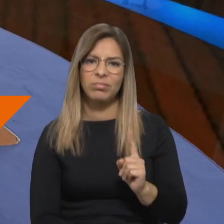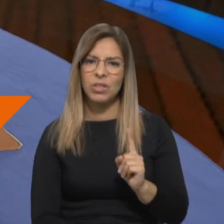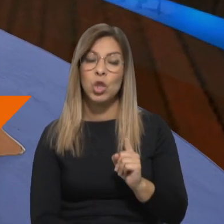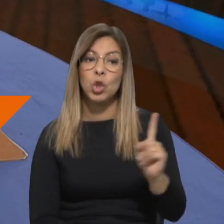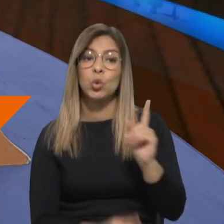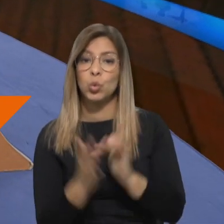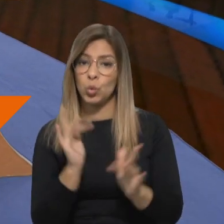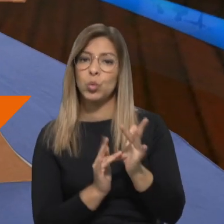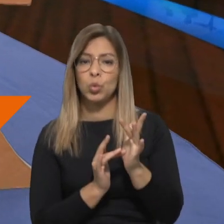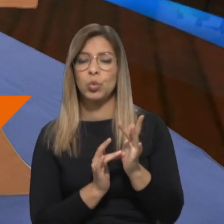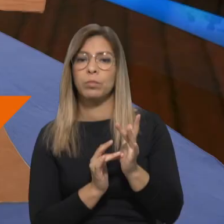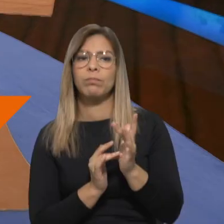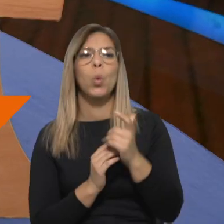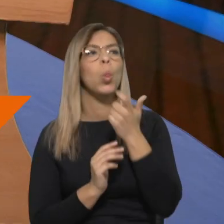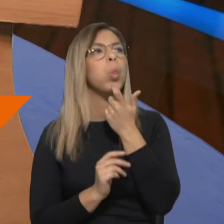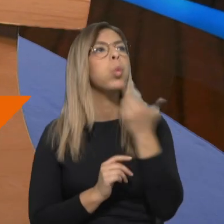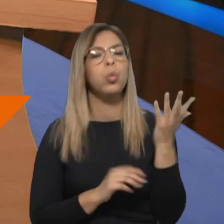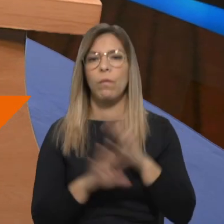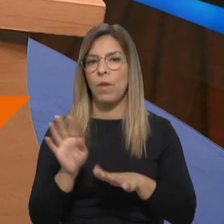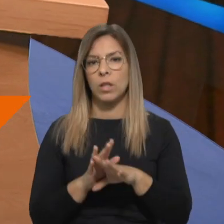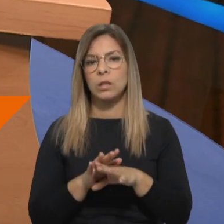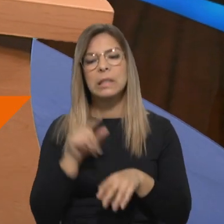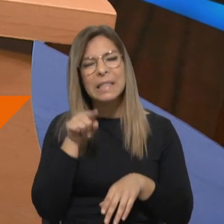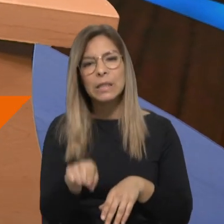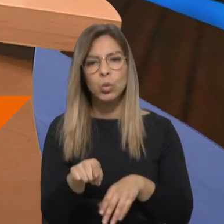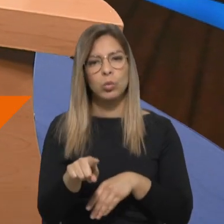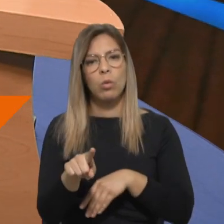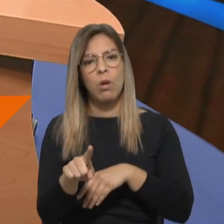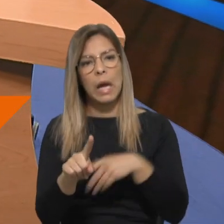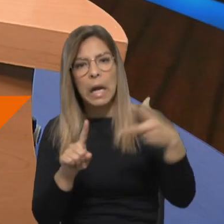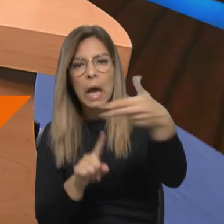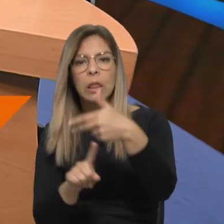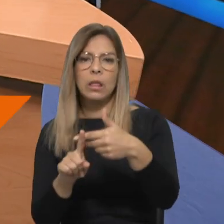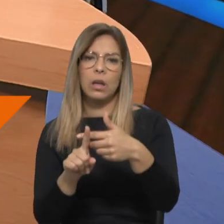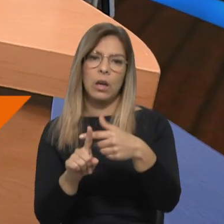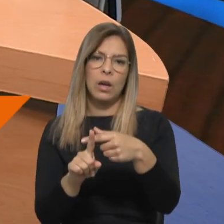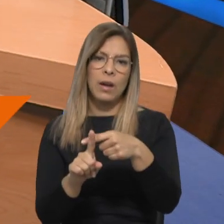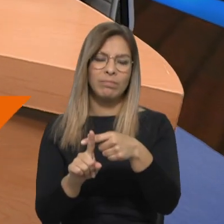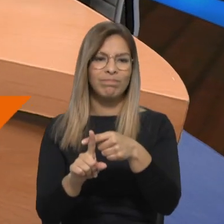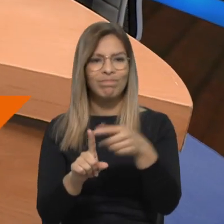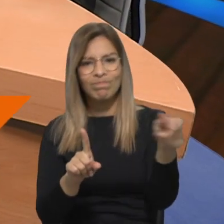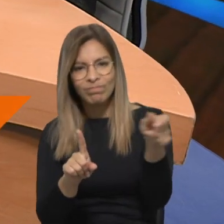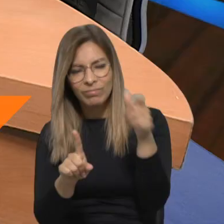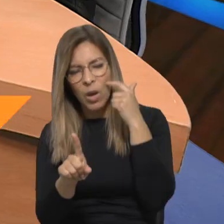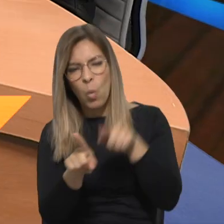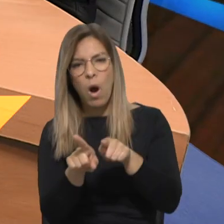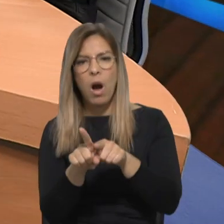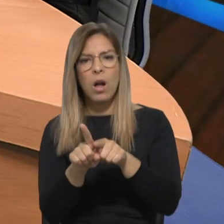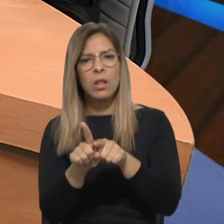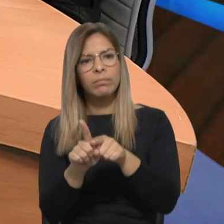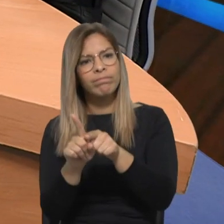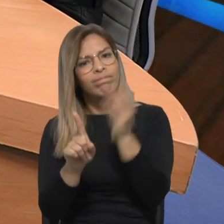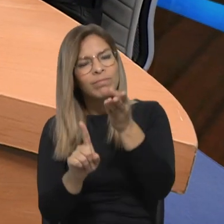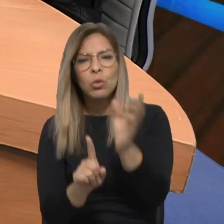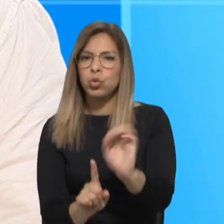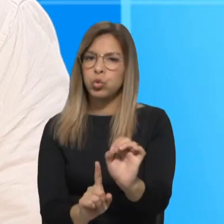menos isso. E de facto é este escrever. Eu gostava muito de evidenciar isto. Ele escreve certamente no coração, na vida desta